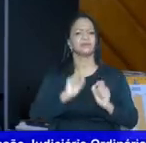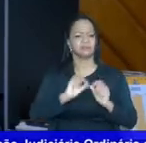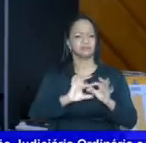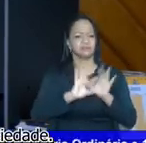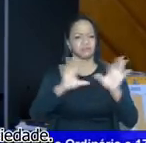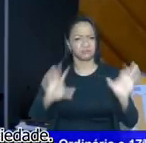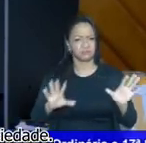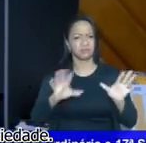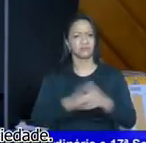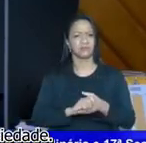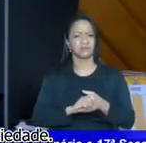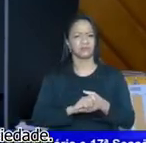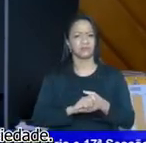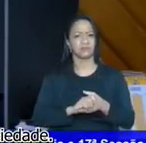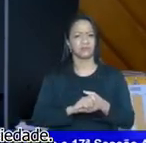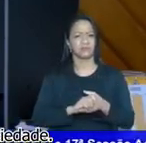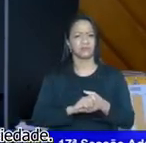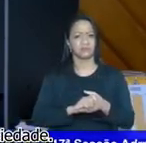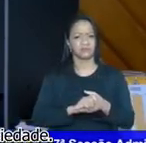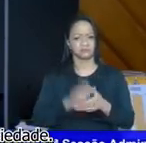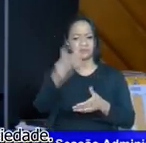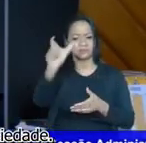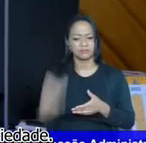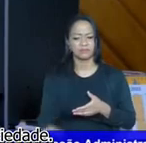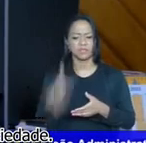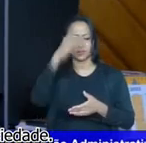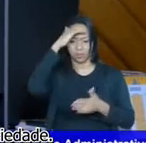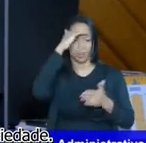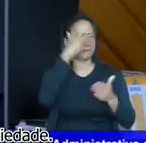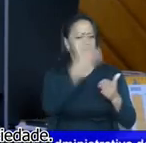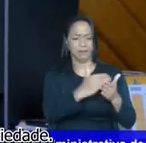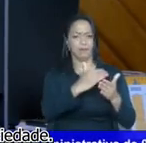sancionar aquele que não a cumpriu, para